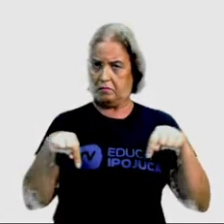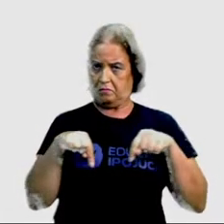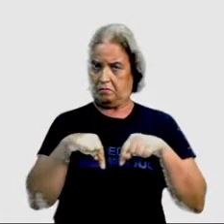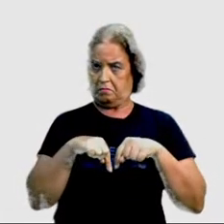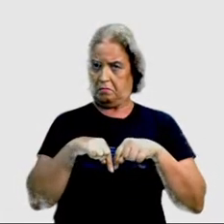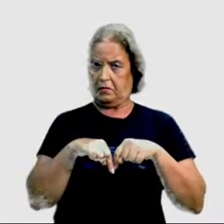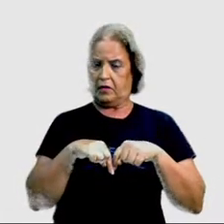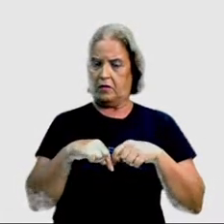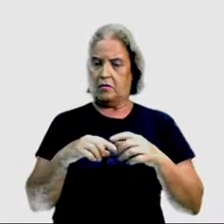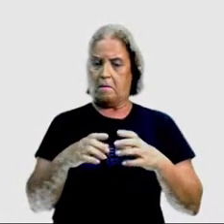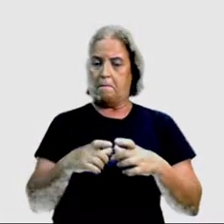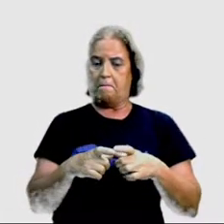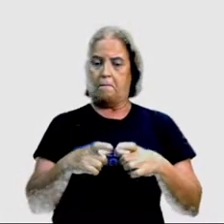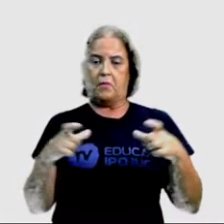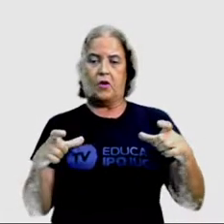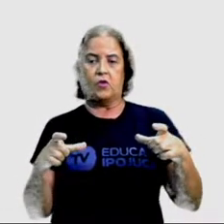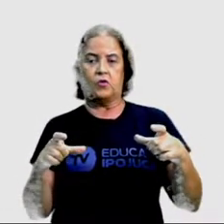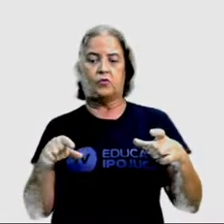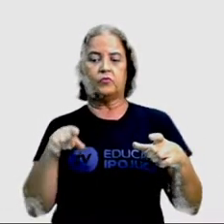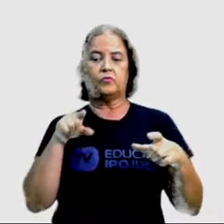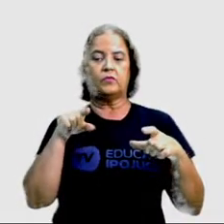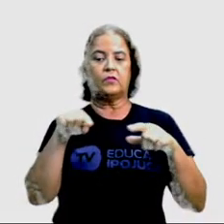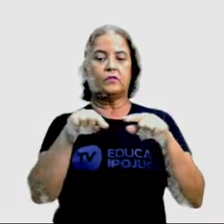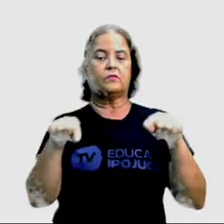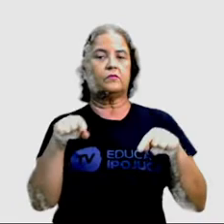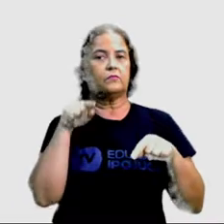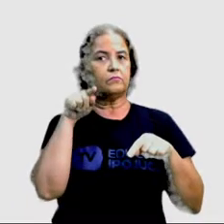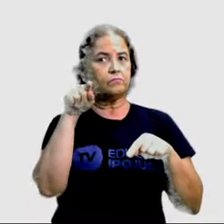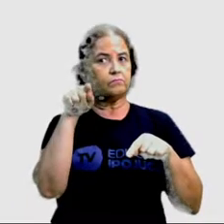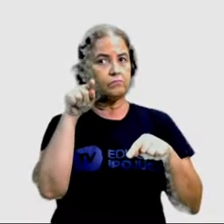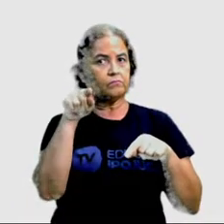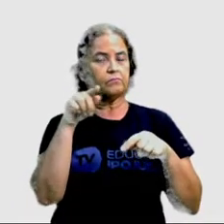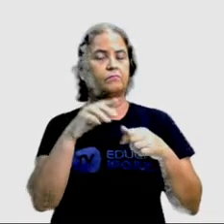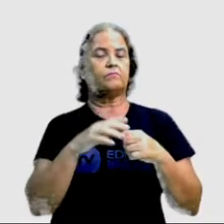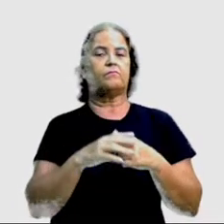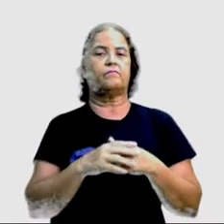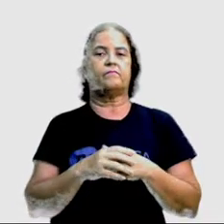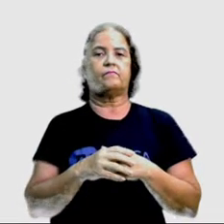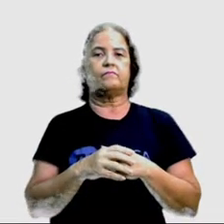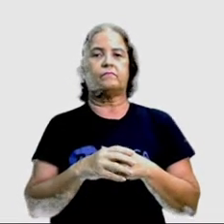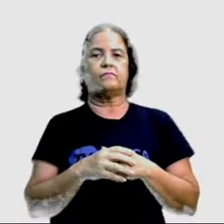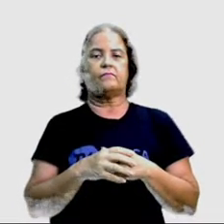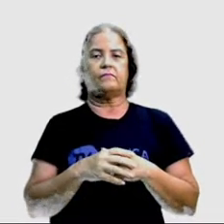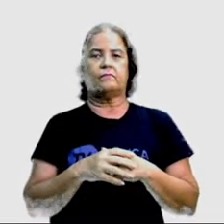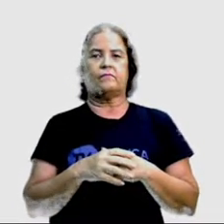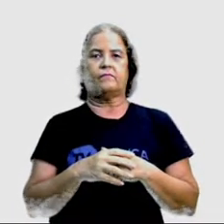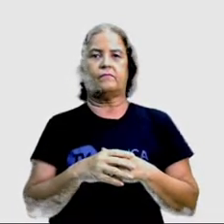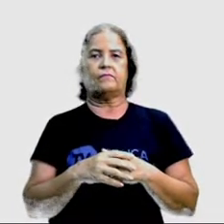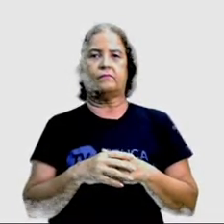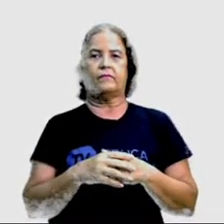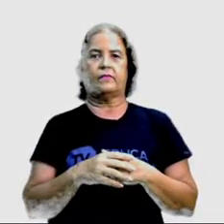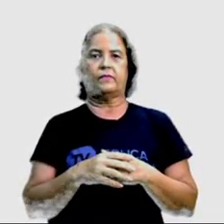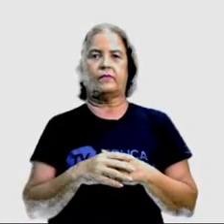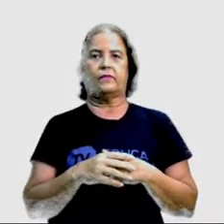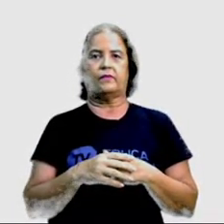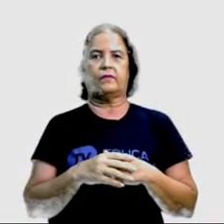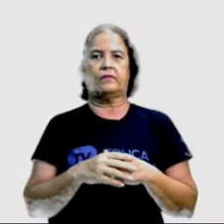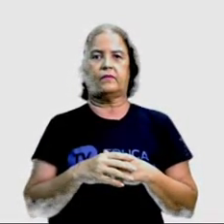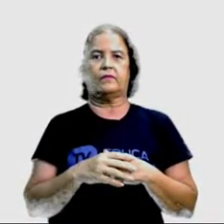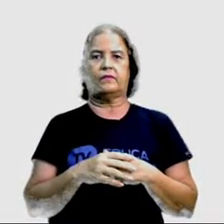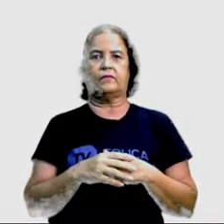que a sua. Playing soccer is nicer than playing basketball. Ou